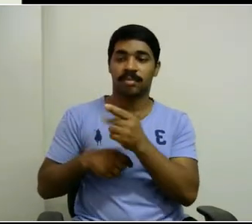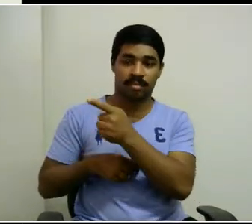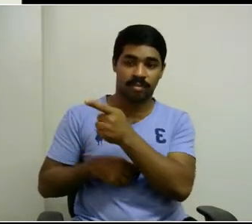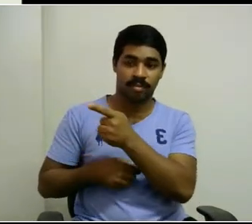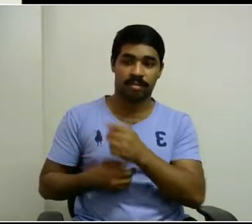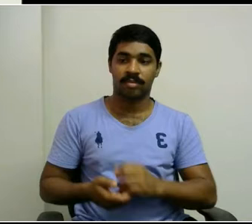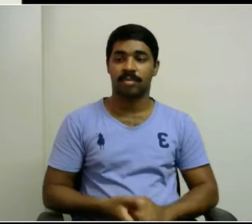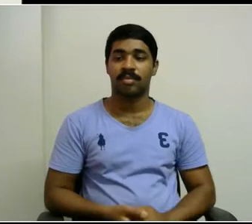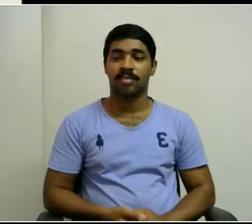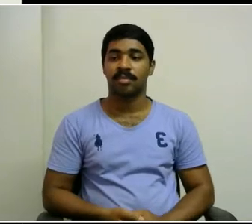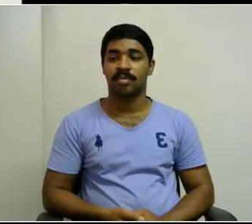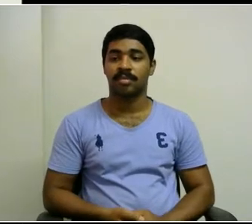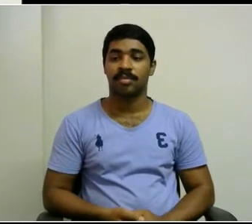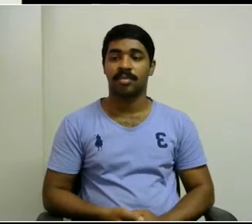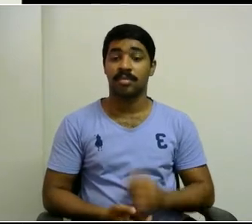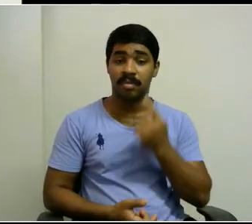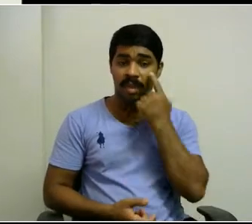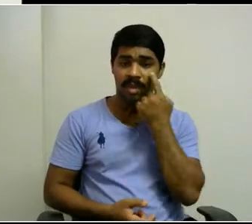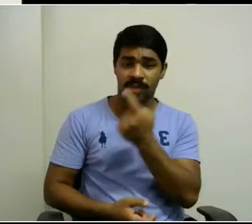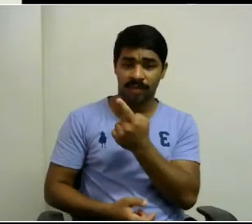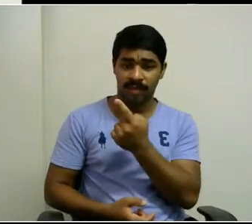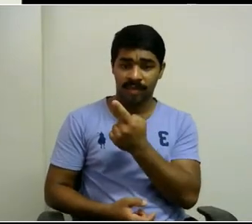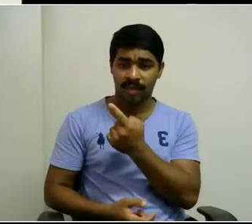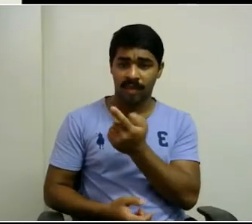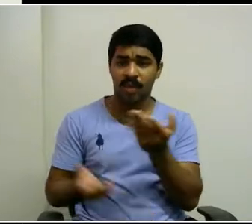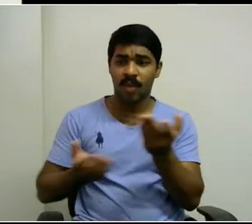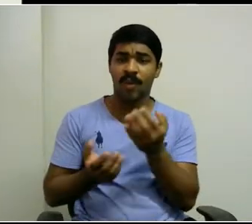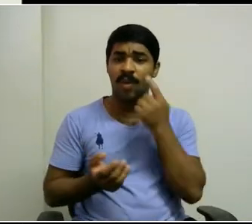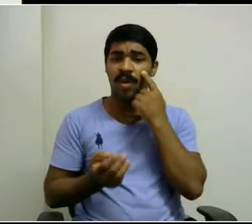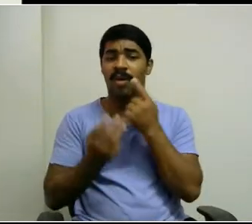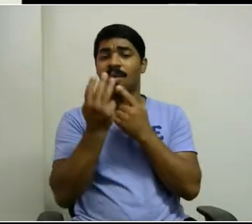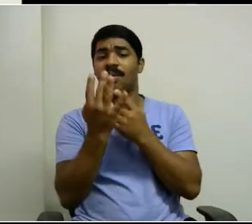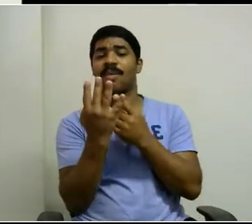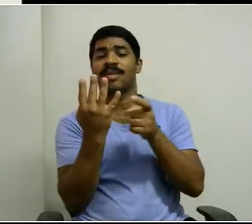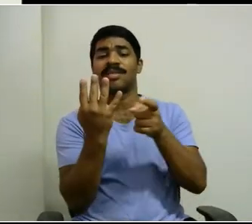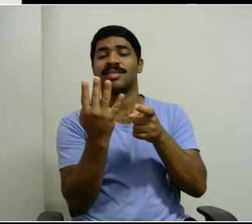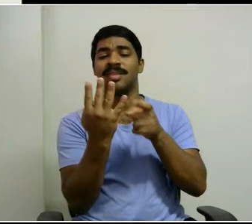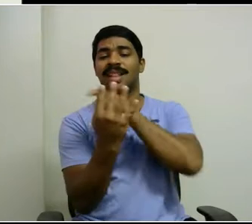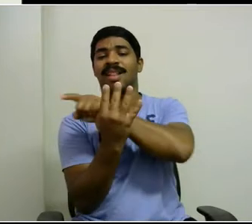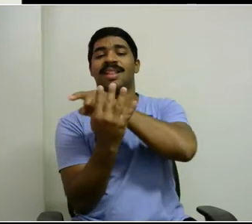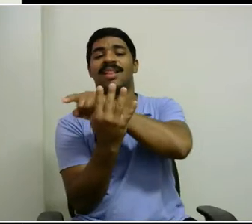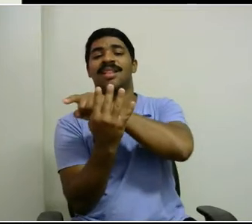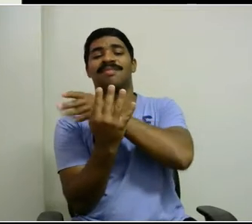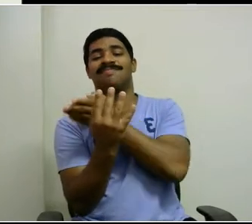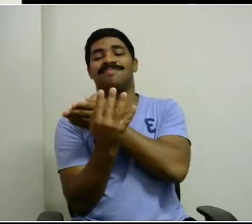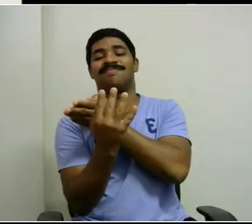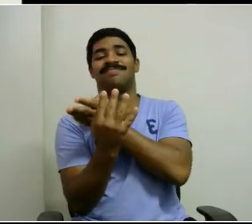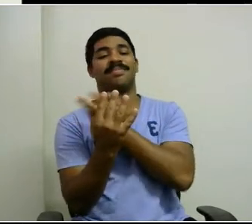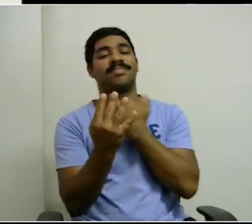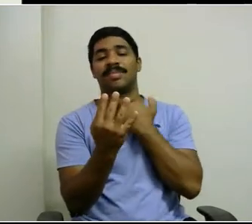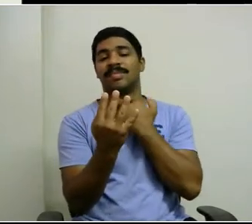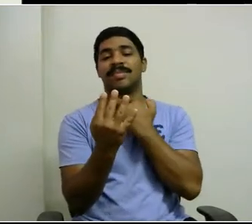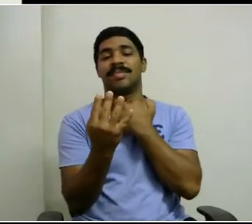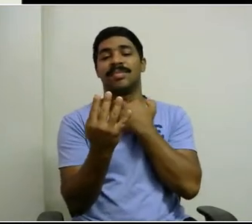aqui surgiu um problema, né? O nosso valor aqui está negativo, o x está negativo, né? Menos 4x. Então, preciso tornar